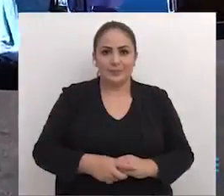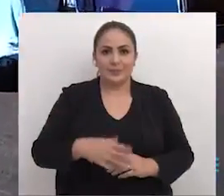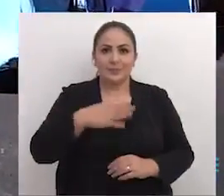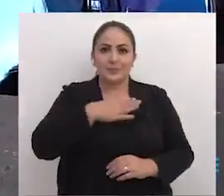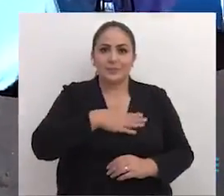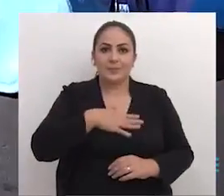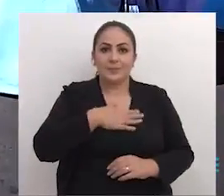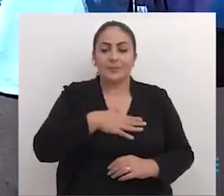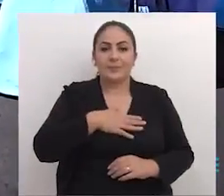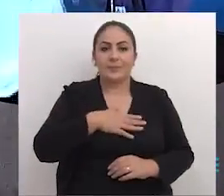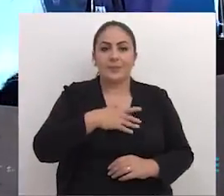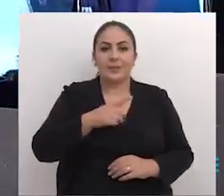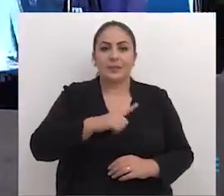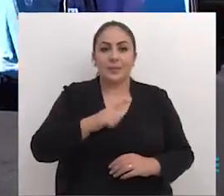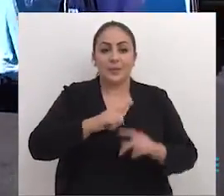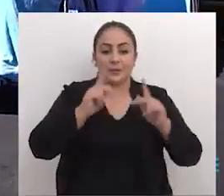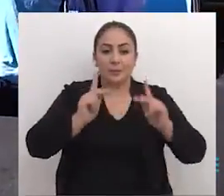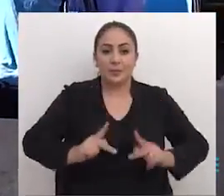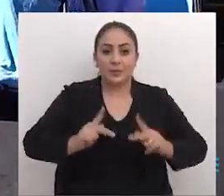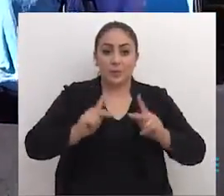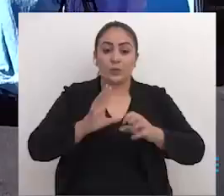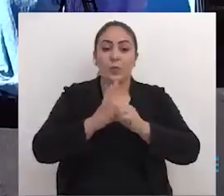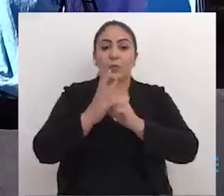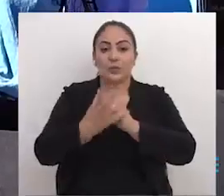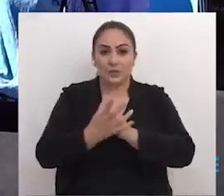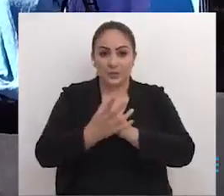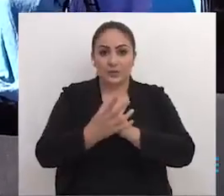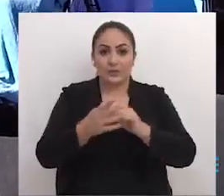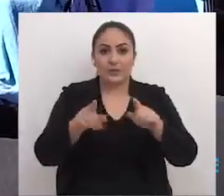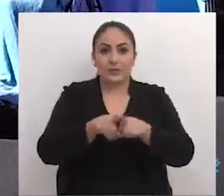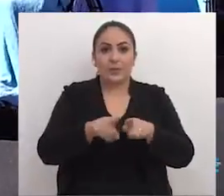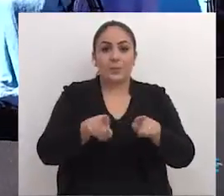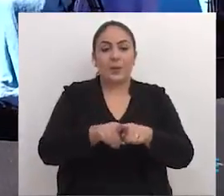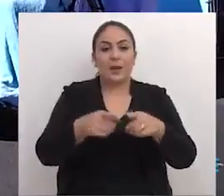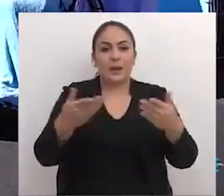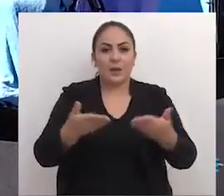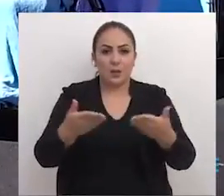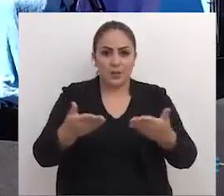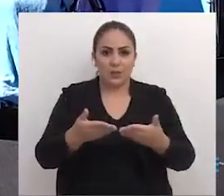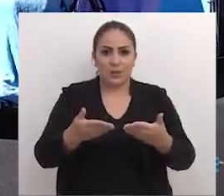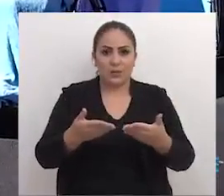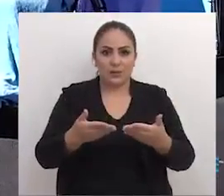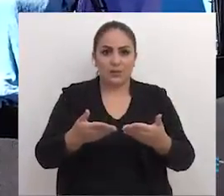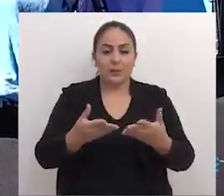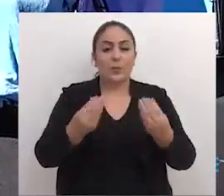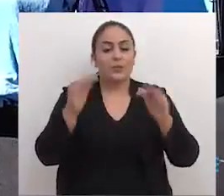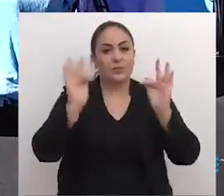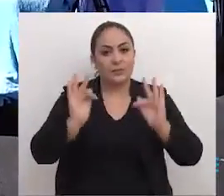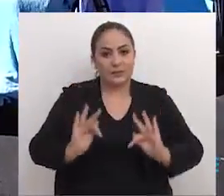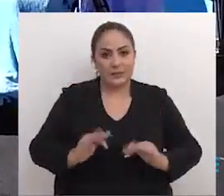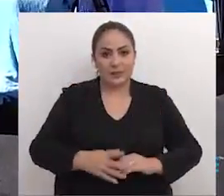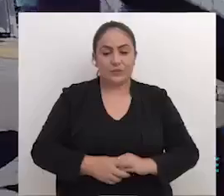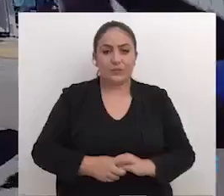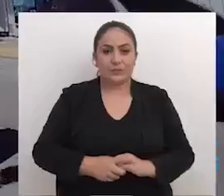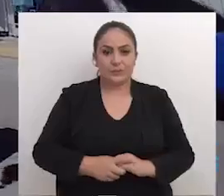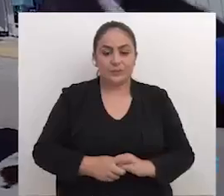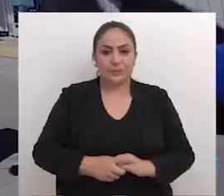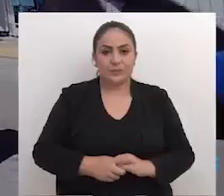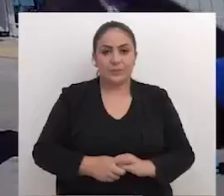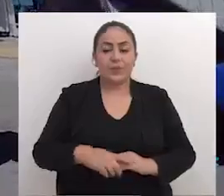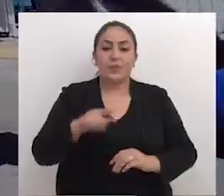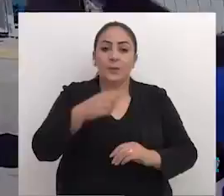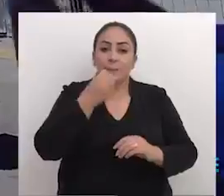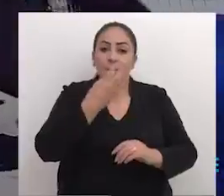Tem paciente contaminado com o coronavírus, é um marco de muita felicidade. Fique